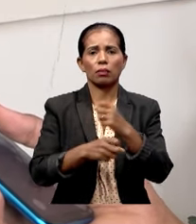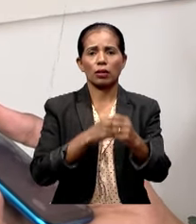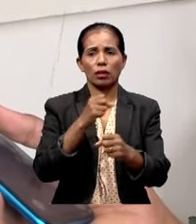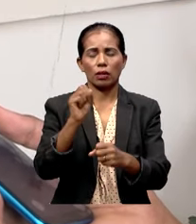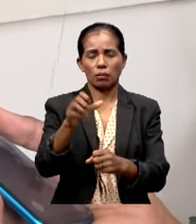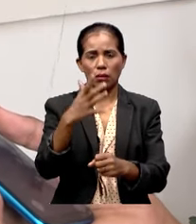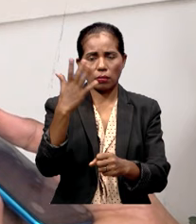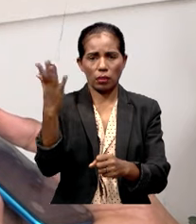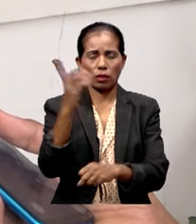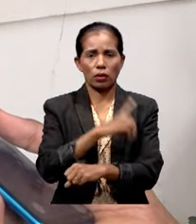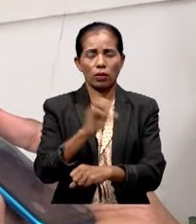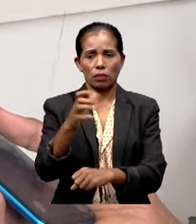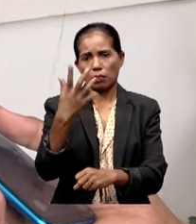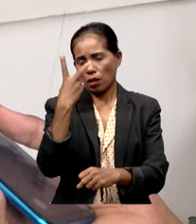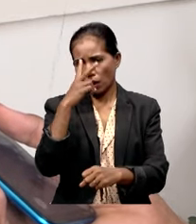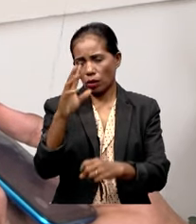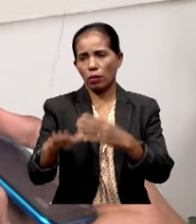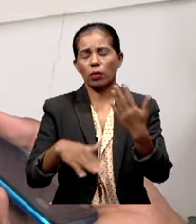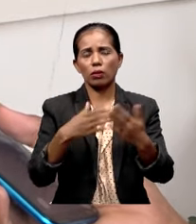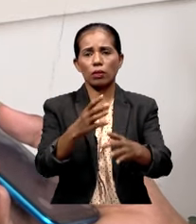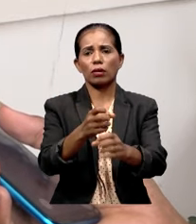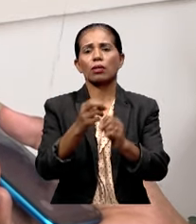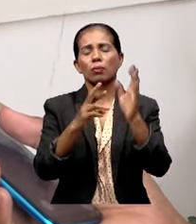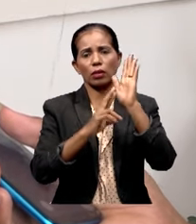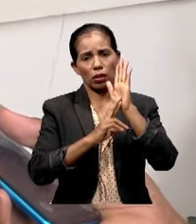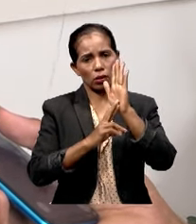tu hare hotu simu relatório hotu